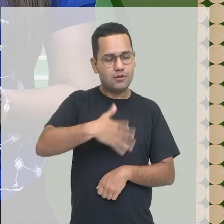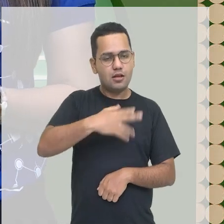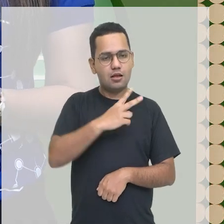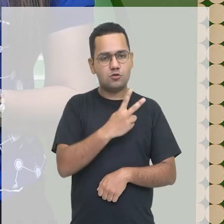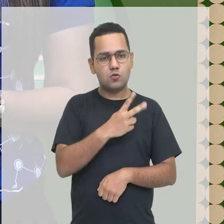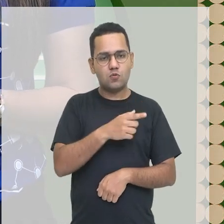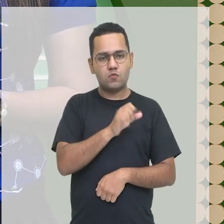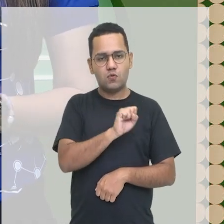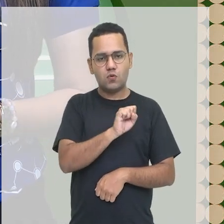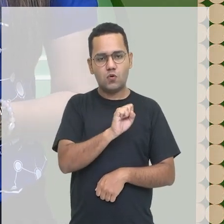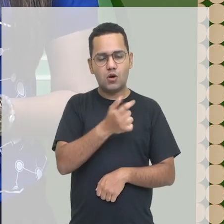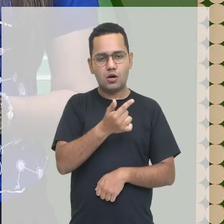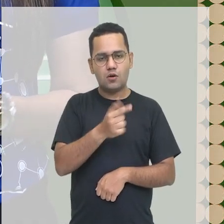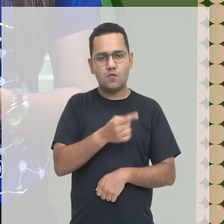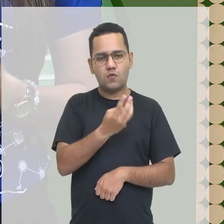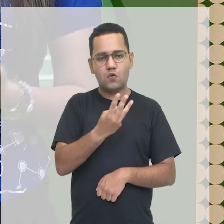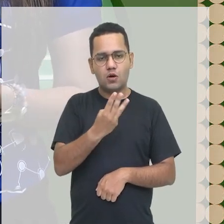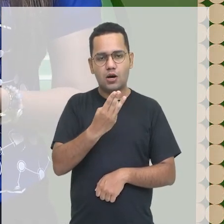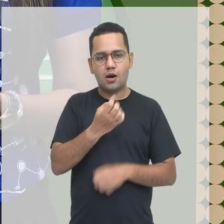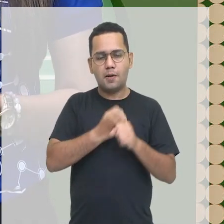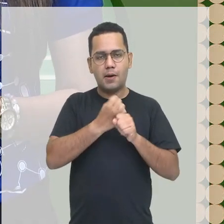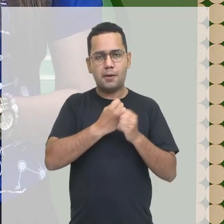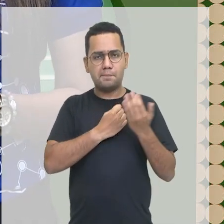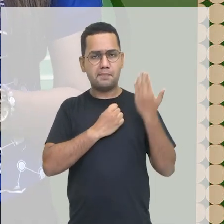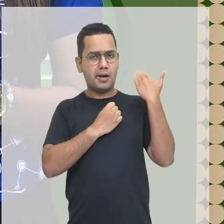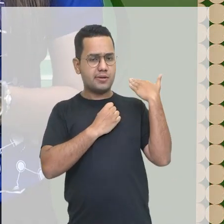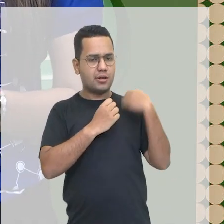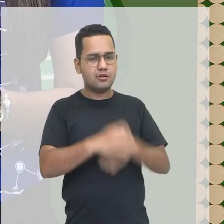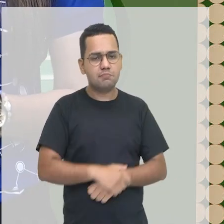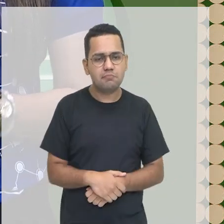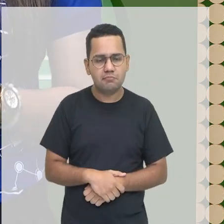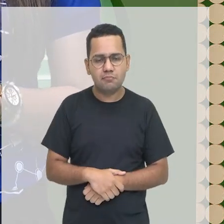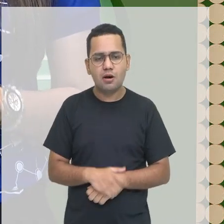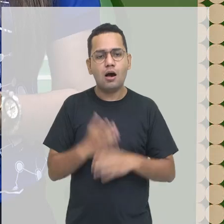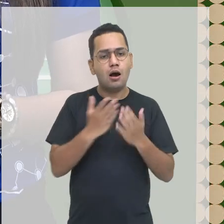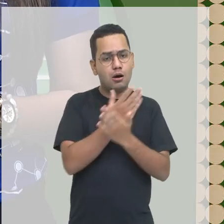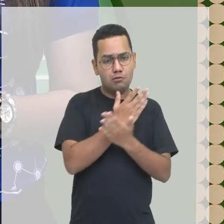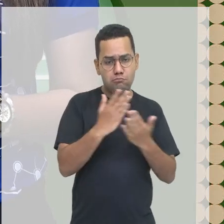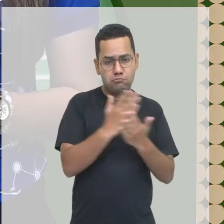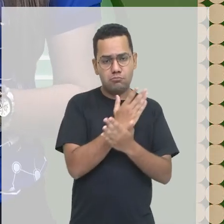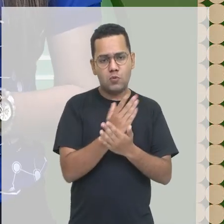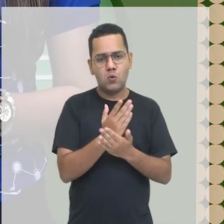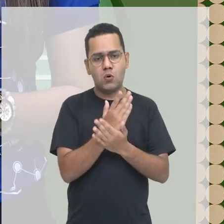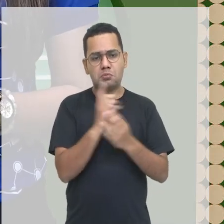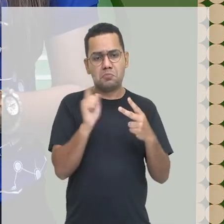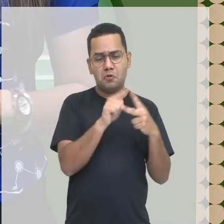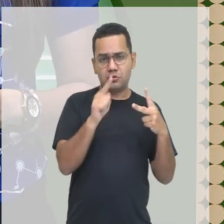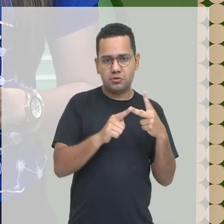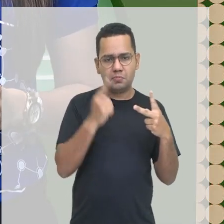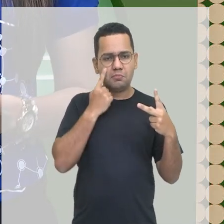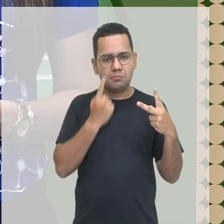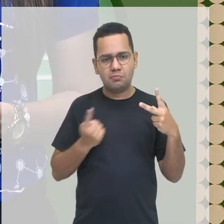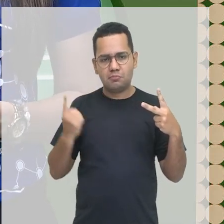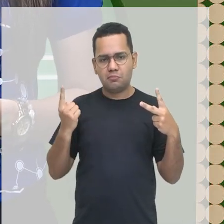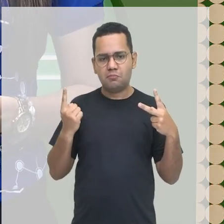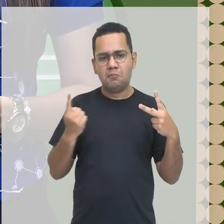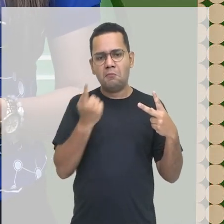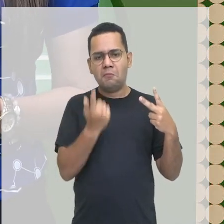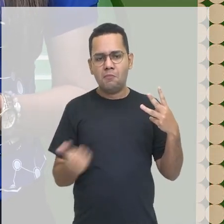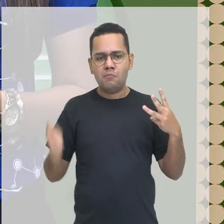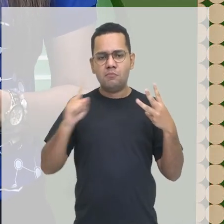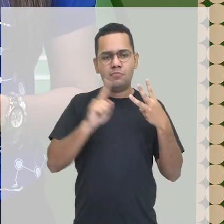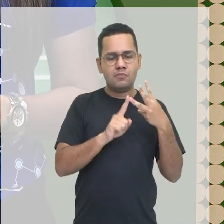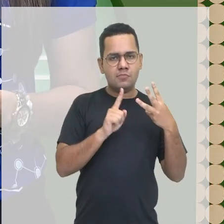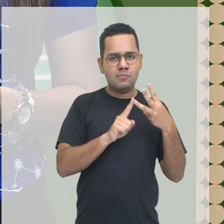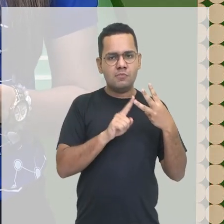2,8 e 2,3 milhões de anos. Algumas espécies são australopitecos afarenses, australopitecos robustos